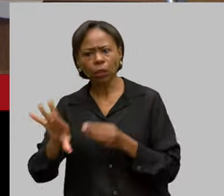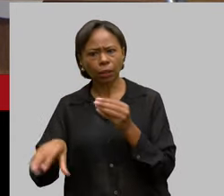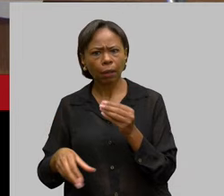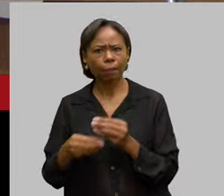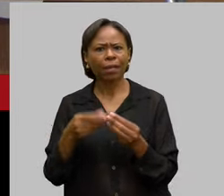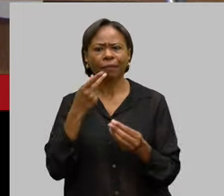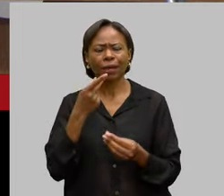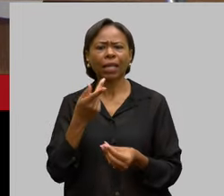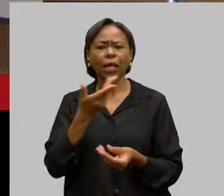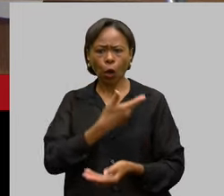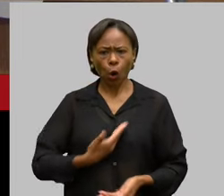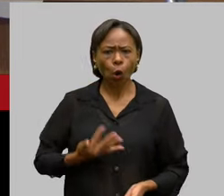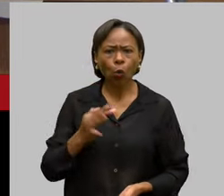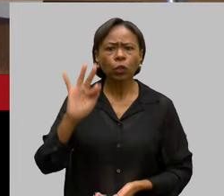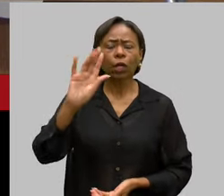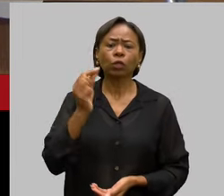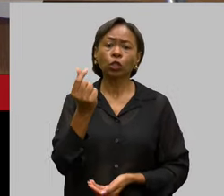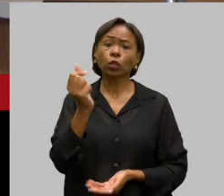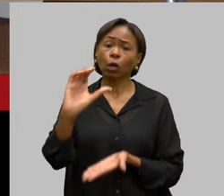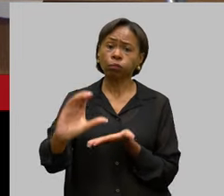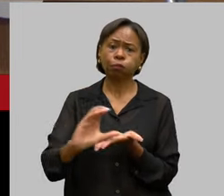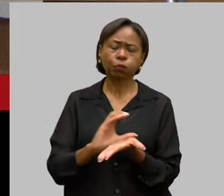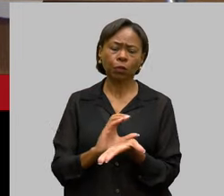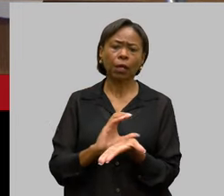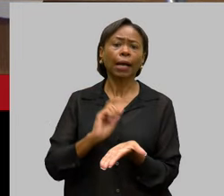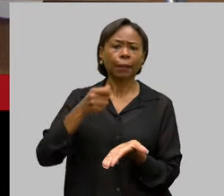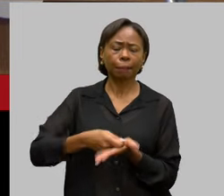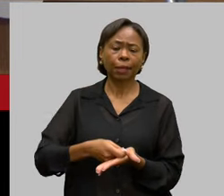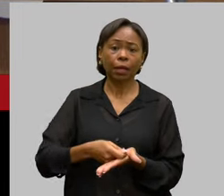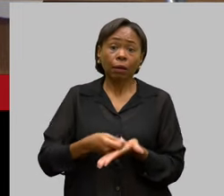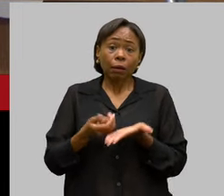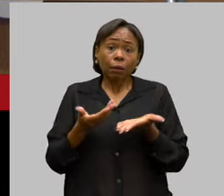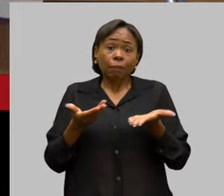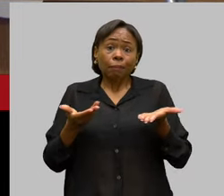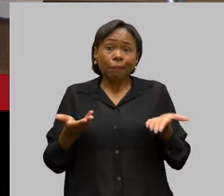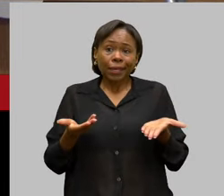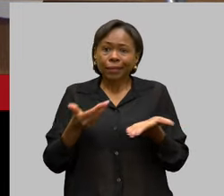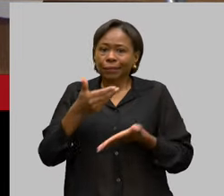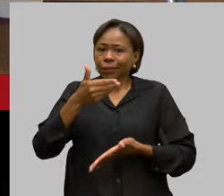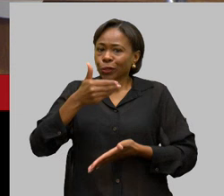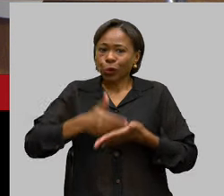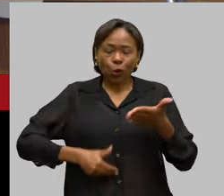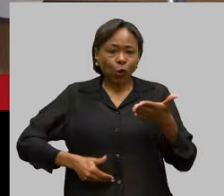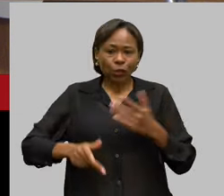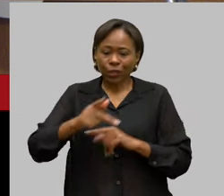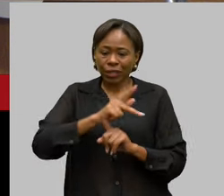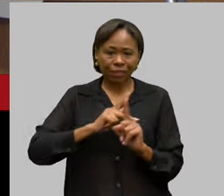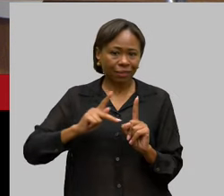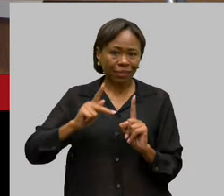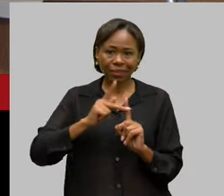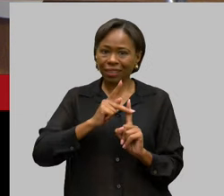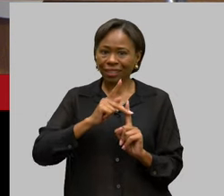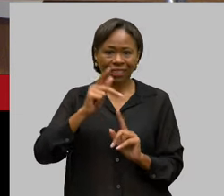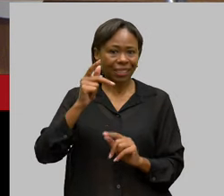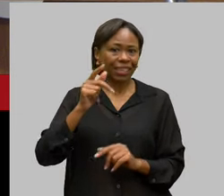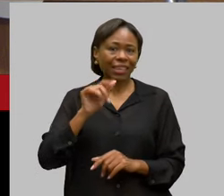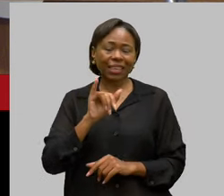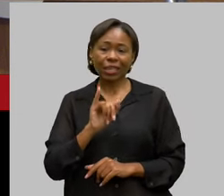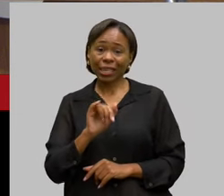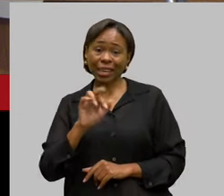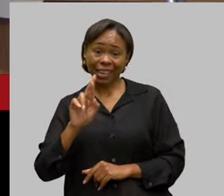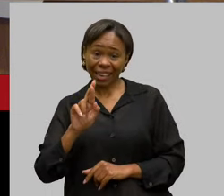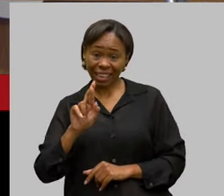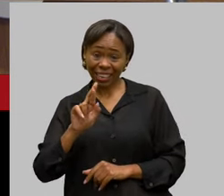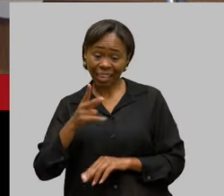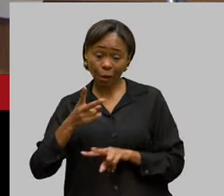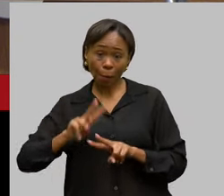daí a união fala vou pagar só que não há o desconto da contribuição previdenciaria e nem o imposto de renda retido na fonte é eu